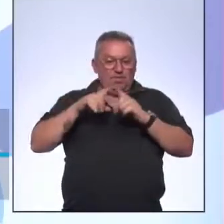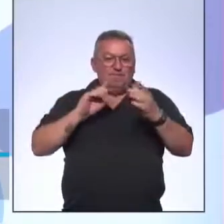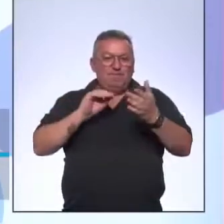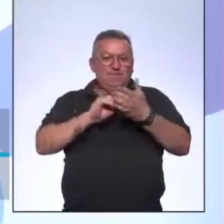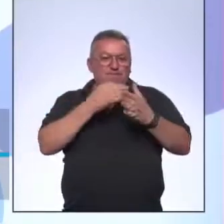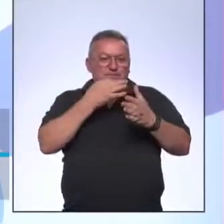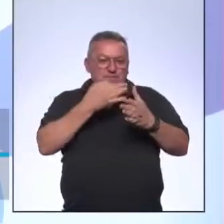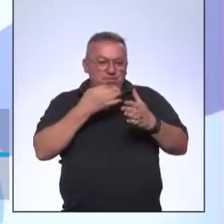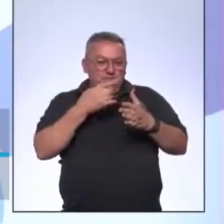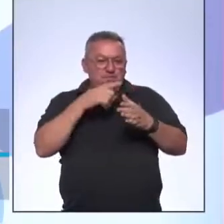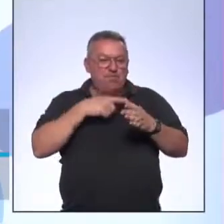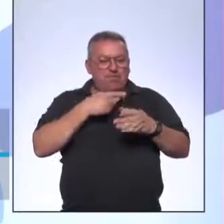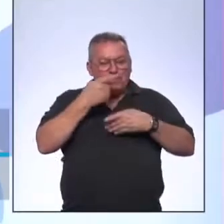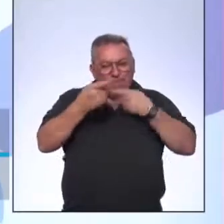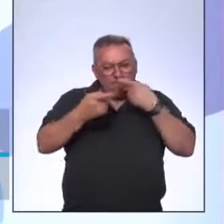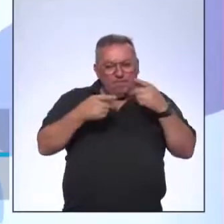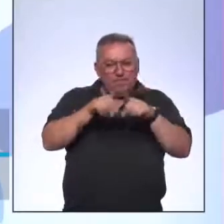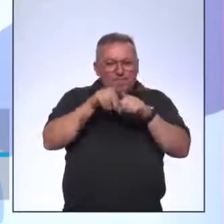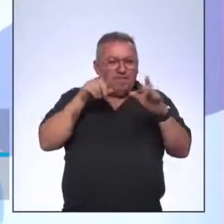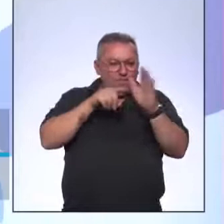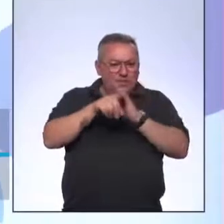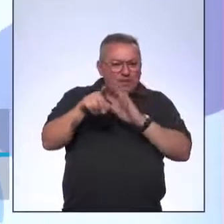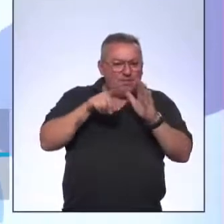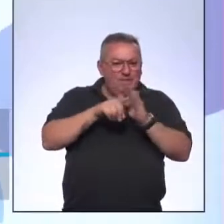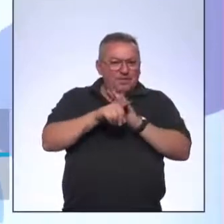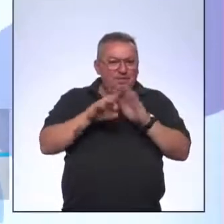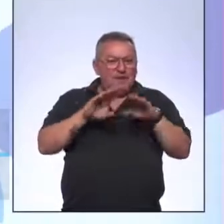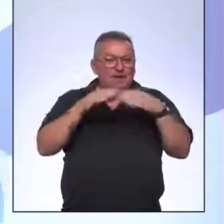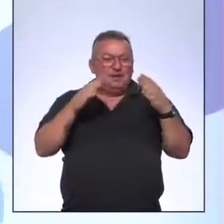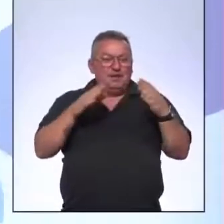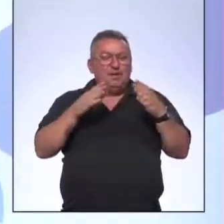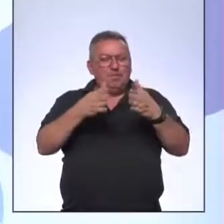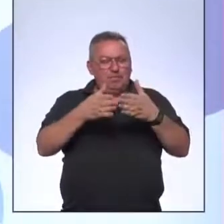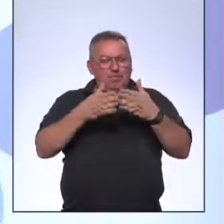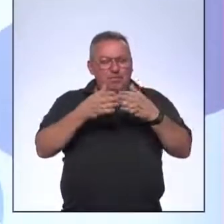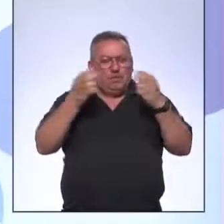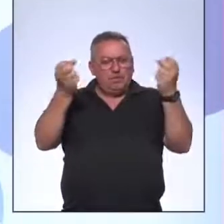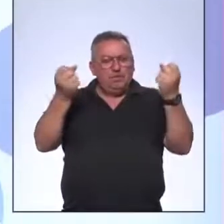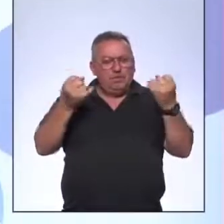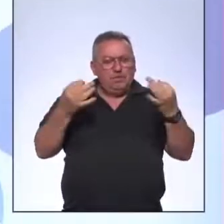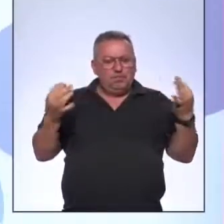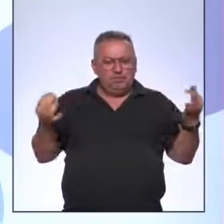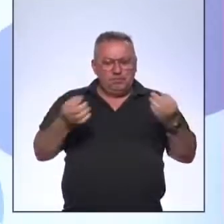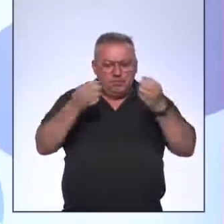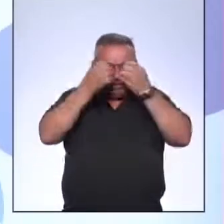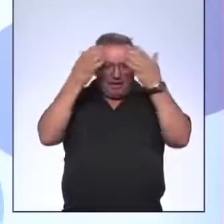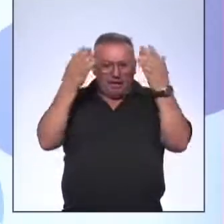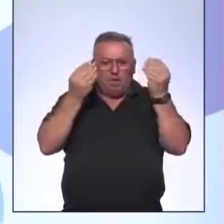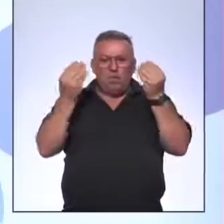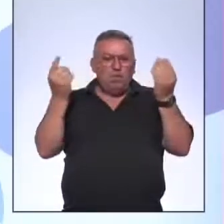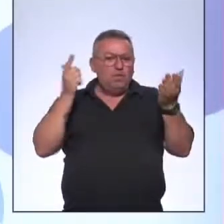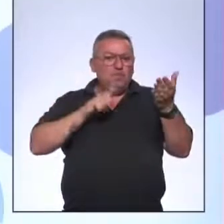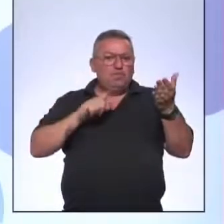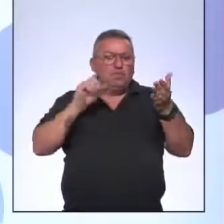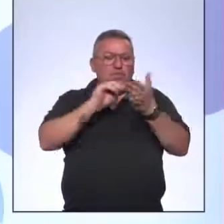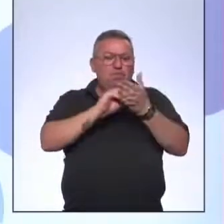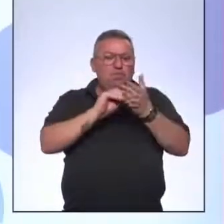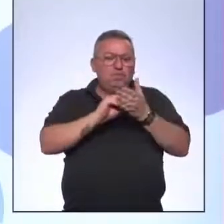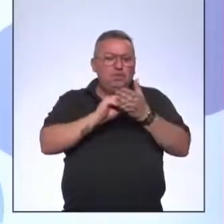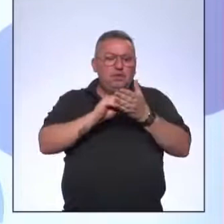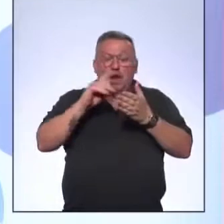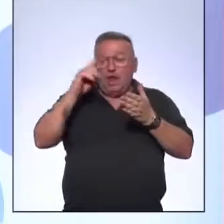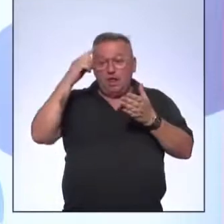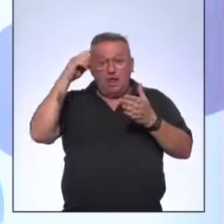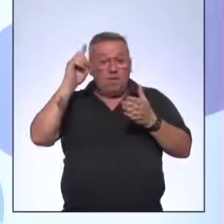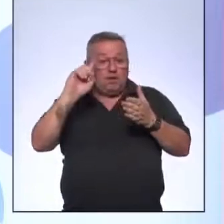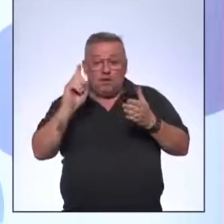vocês estão comentando que vocês estão dizendo as perguntas tá então seja específico nosso perguntas coloque como vocês colocarem alguns momentos